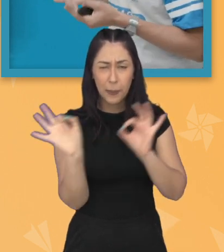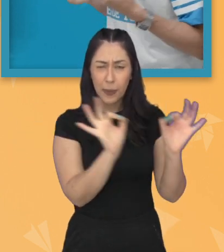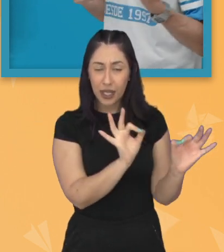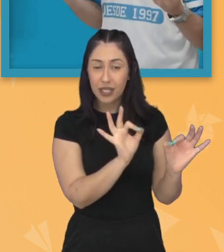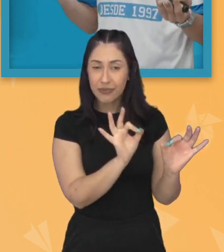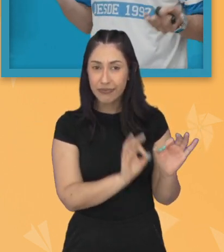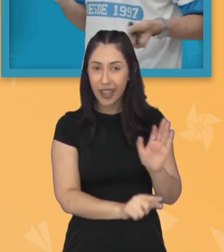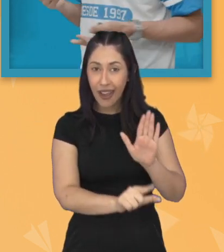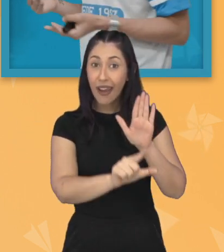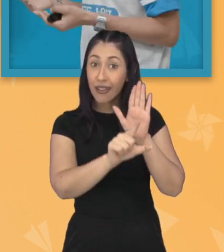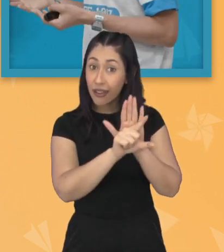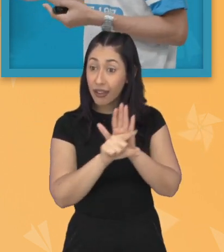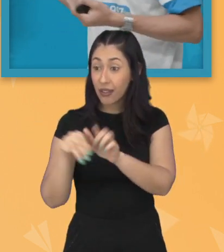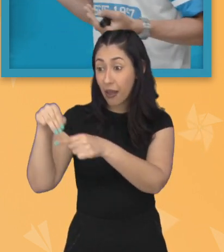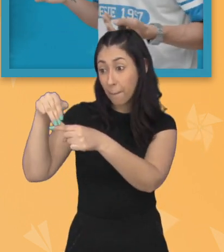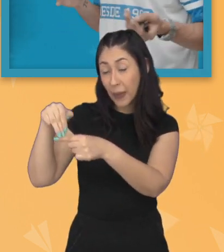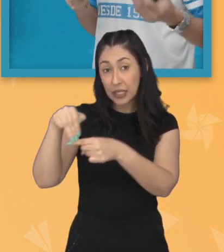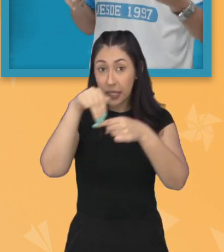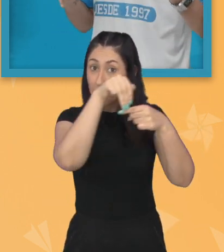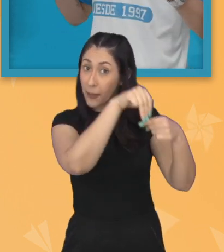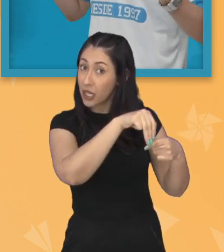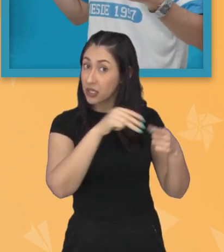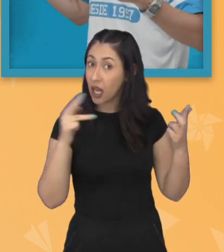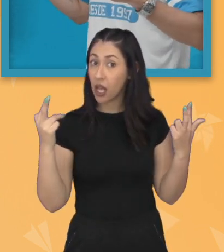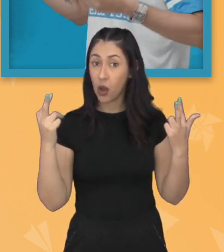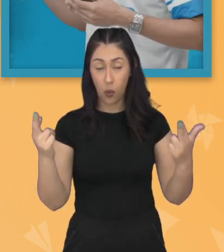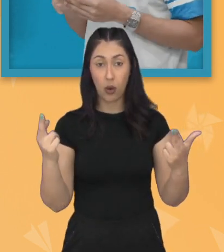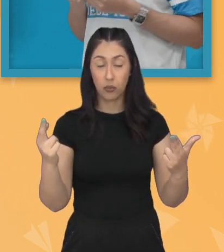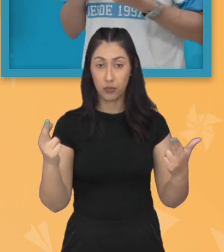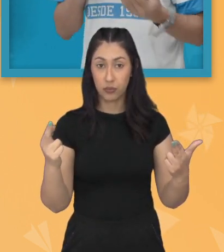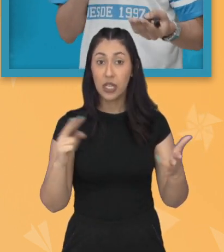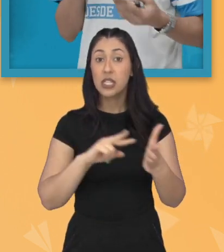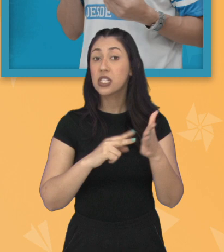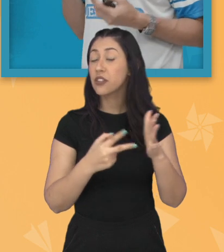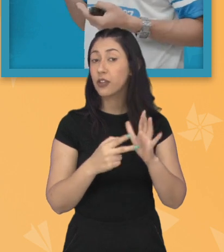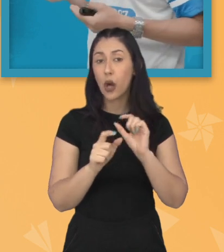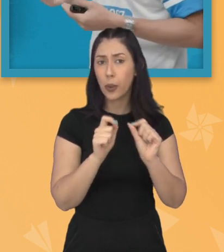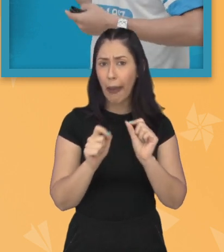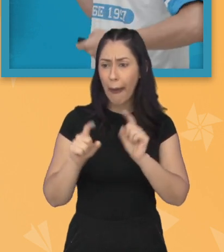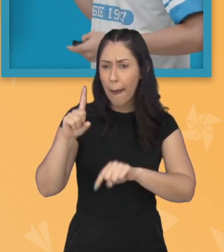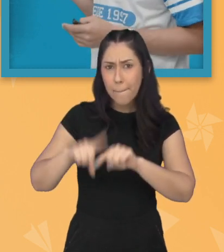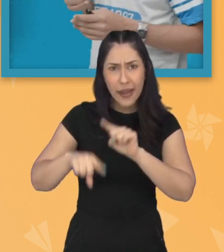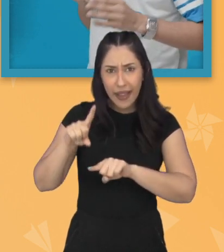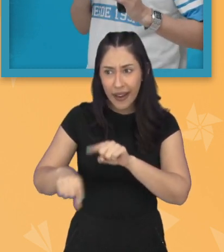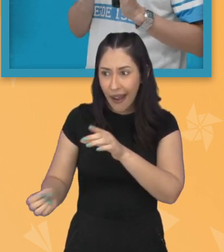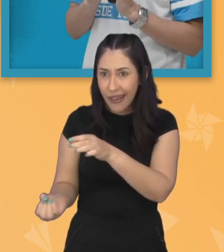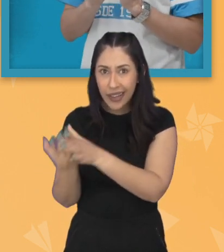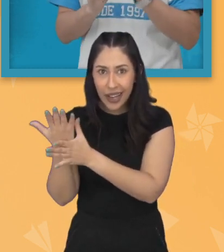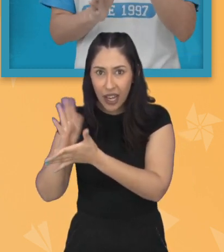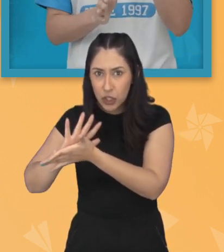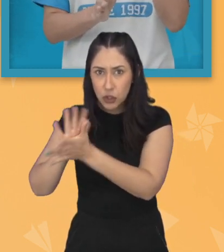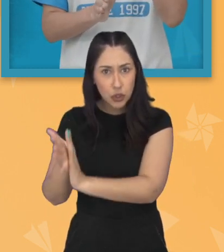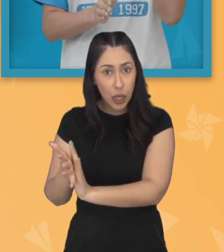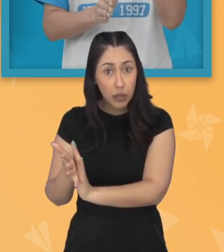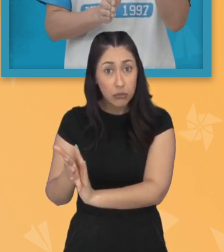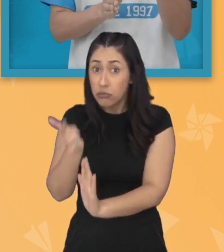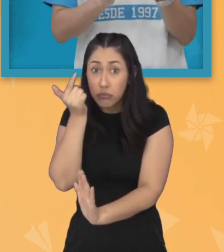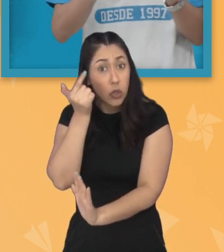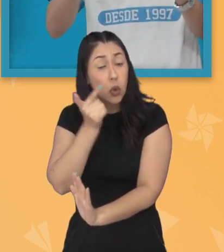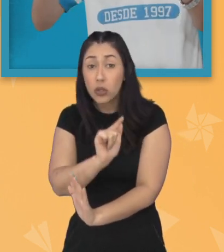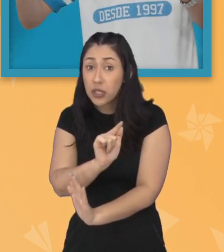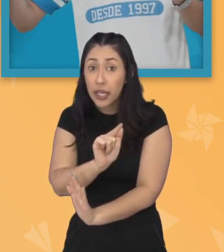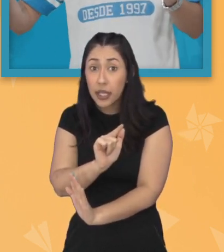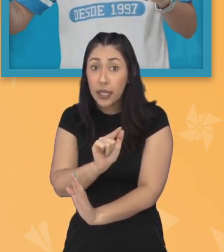Lei de Conservação de Massas, né? Que nessa lei é dita o quê? Que a matéria não pode ser criada nem destruída, ou seja, ela fala sobre a relação entre as quantidades